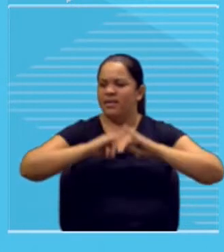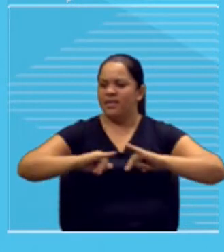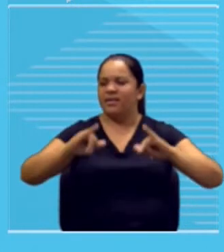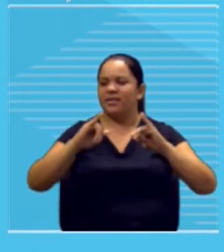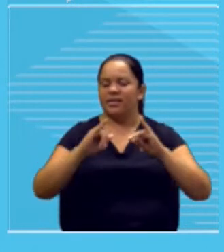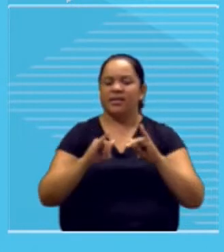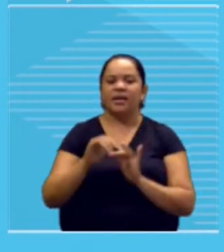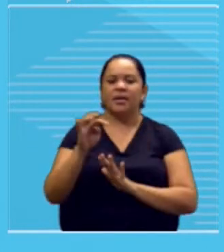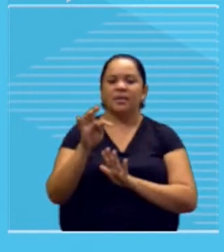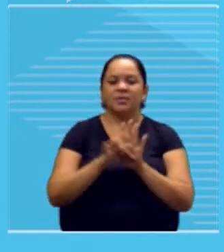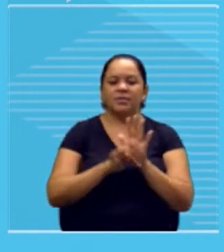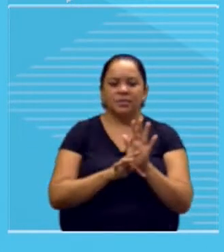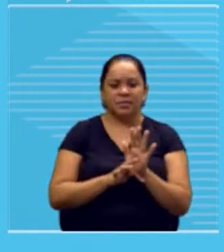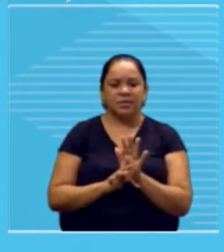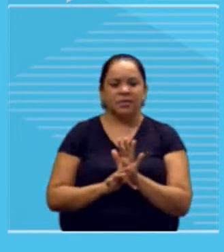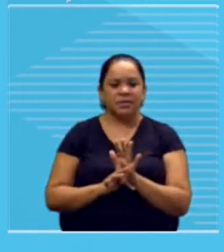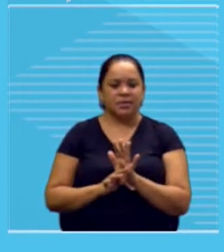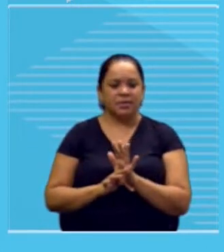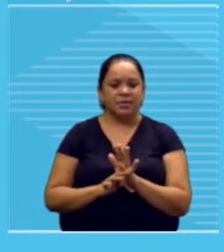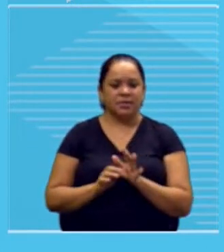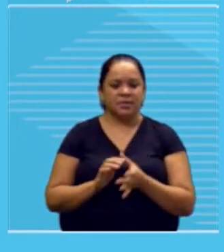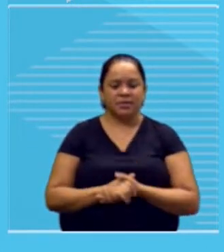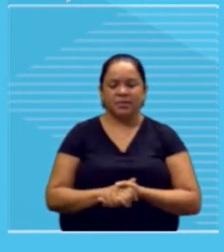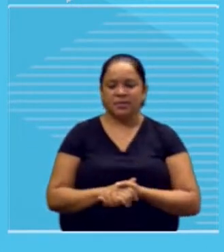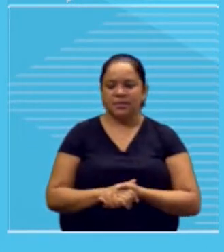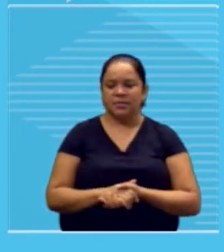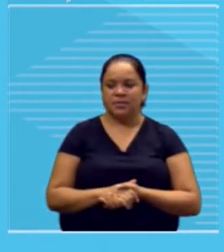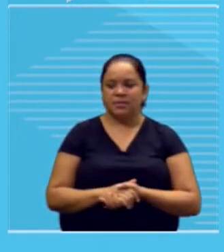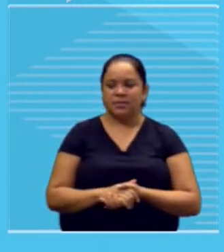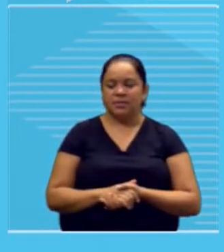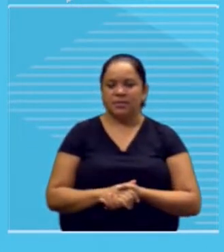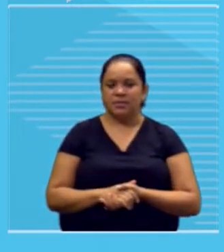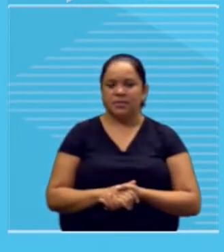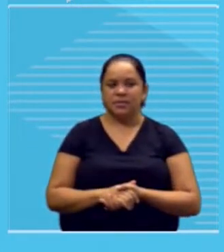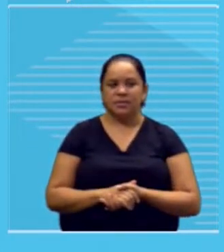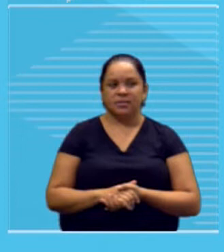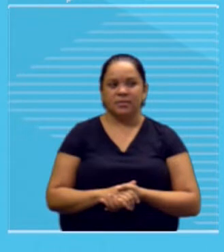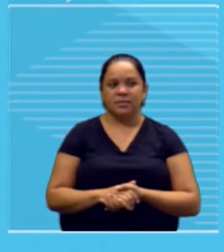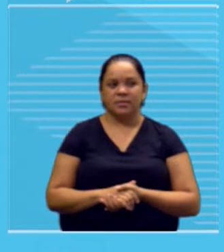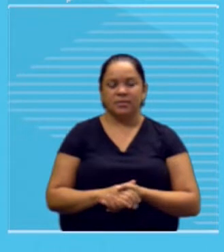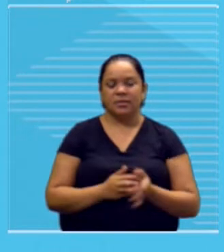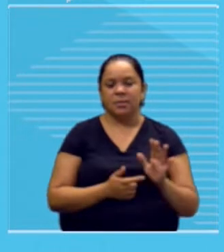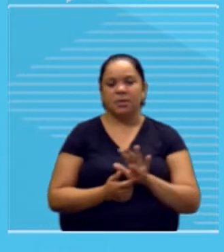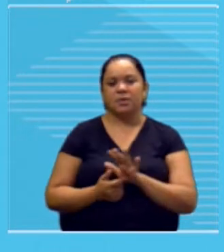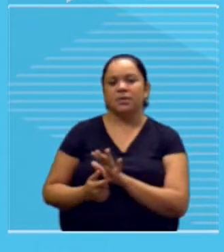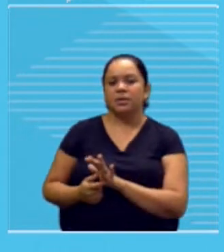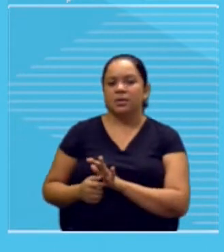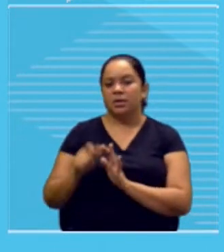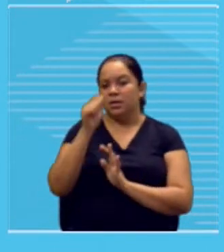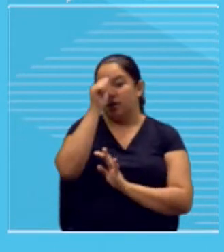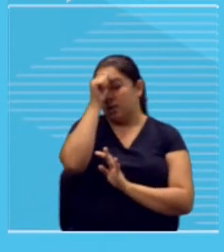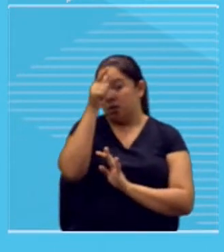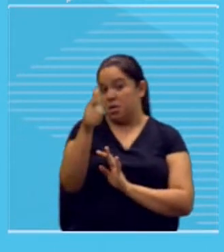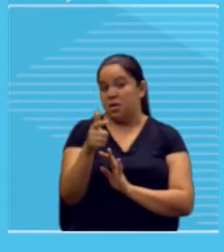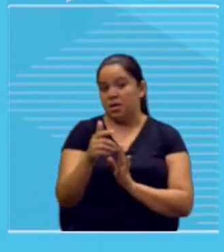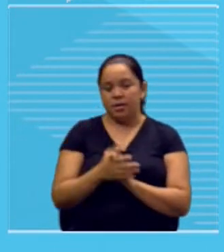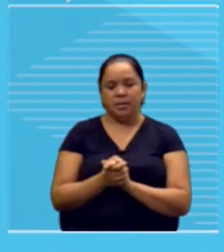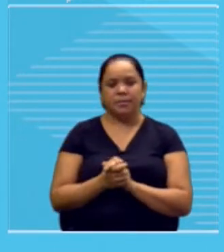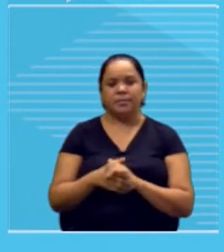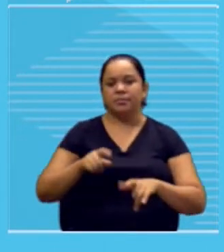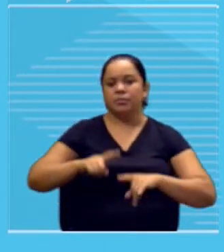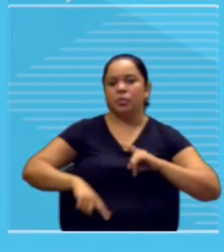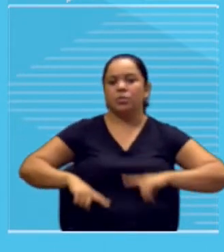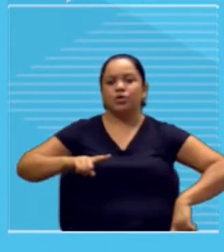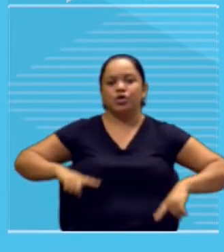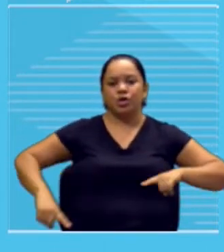tem olha só a propaganda é aquele texto que é promover ou uma ideia ou um produto a